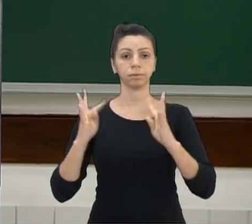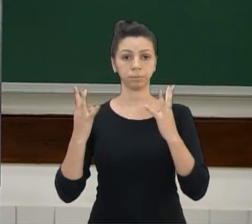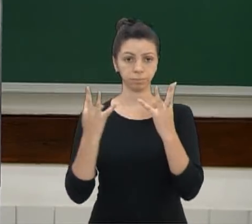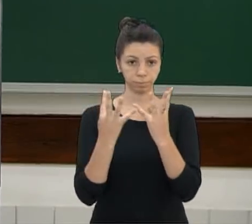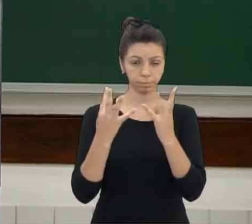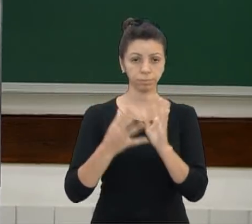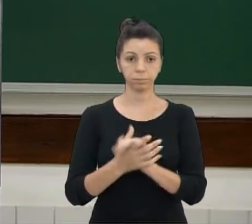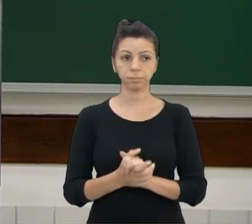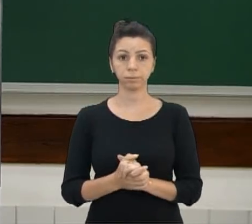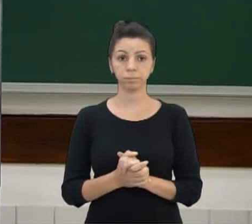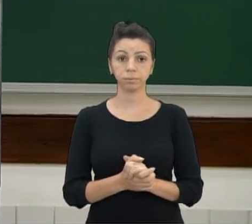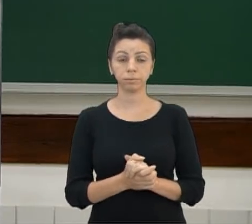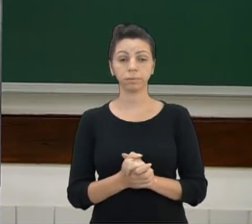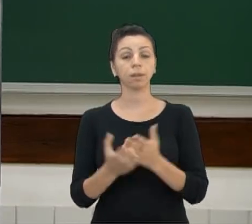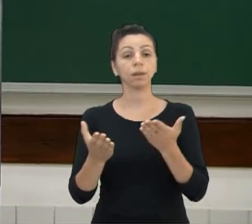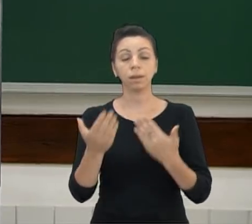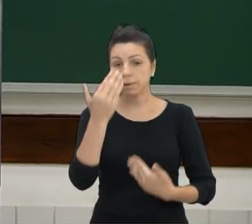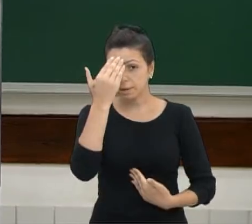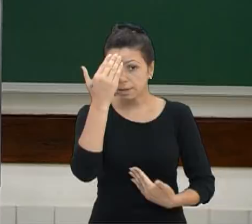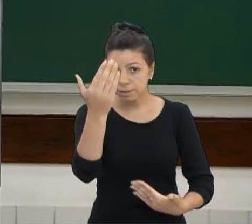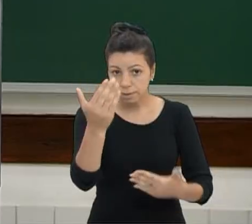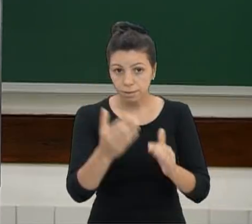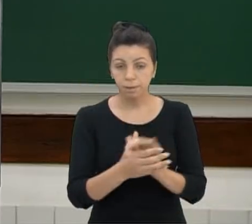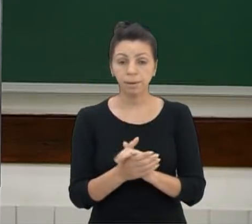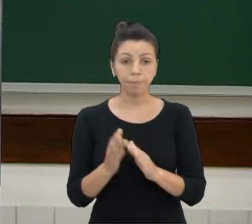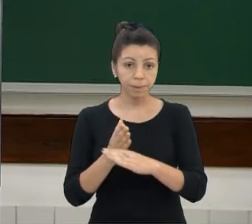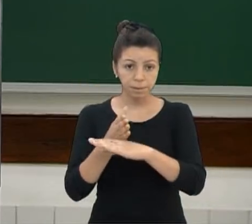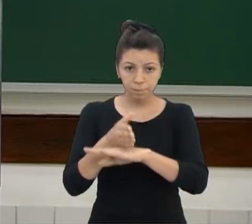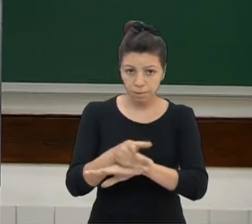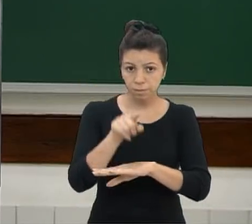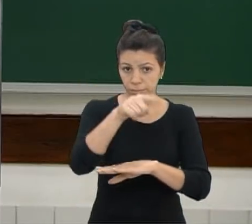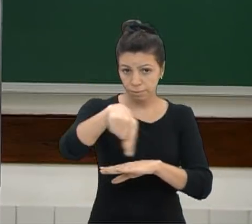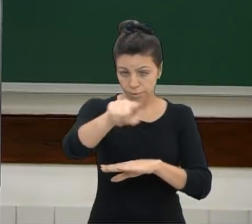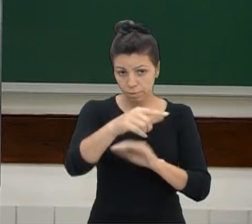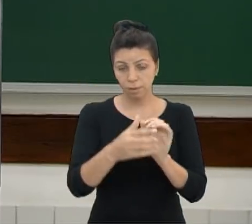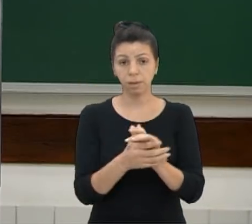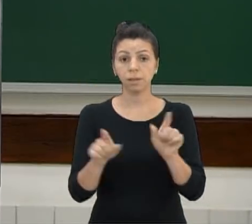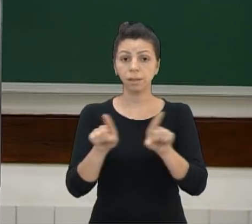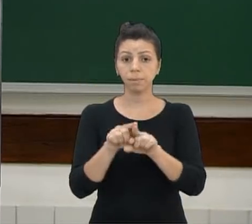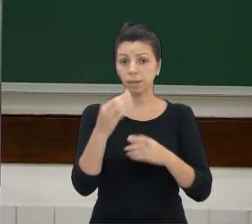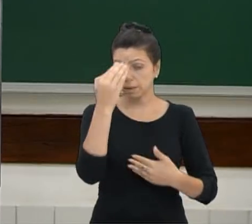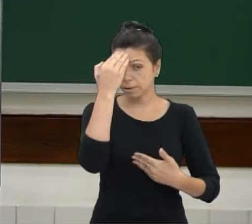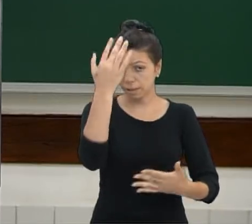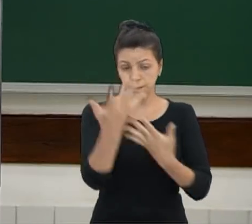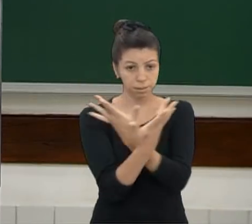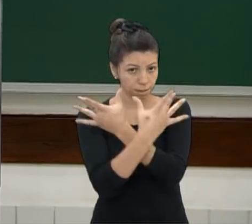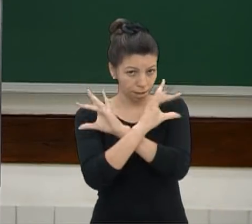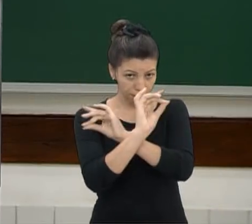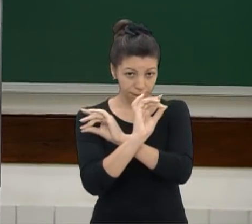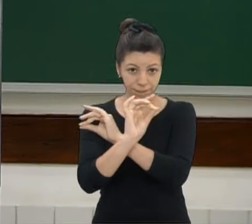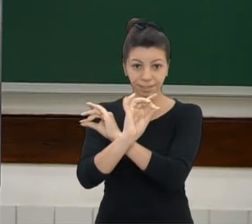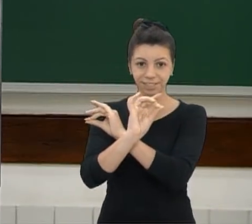estamos vivendo. Quero muito agradecer a participação de todos, a nossa intérprete de Libras,